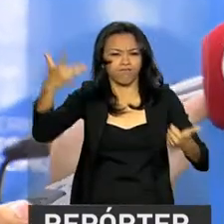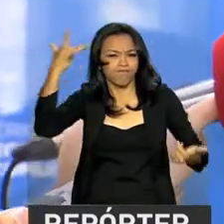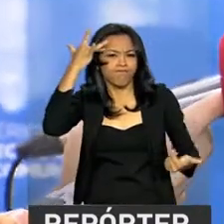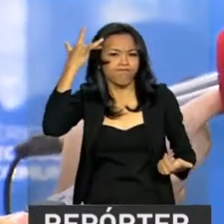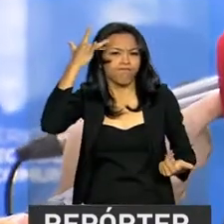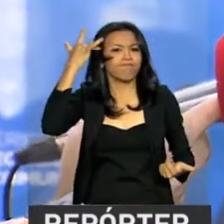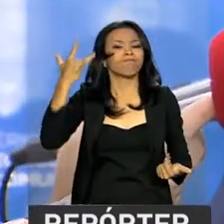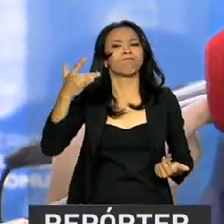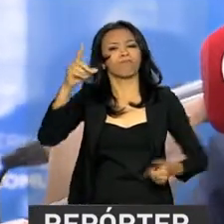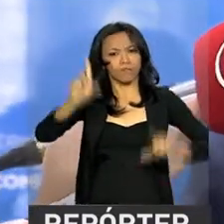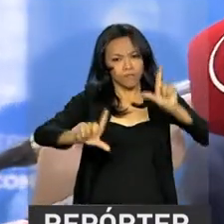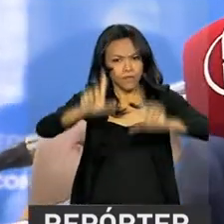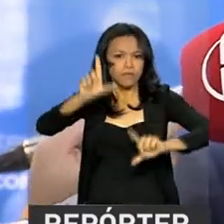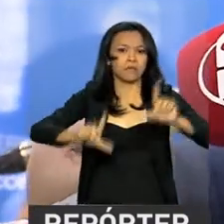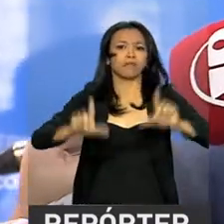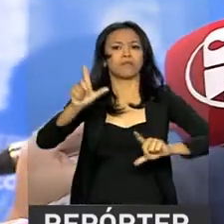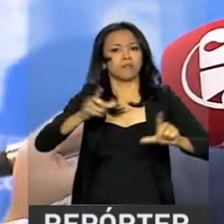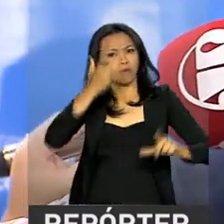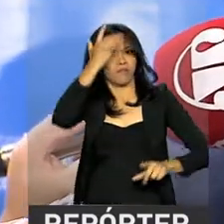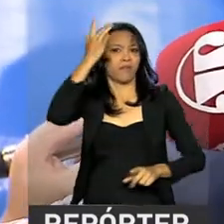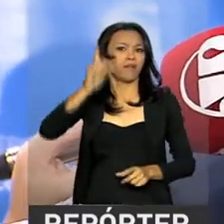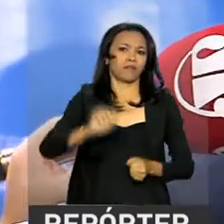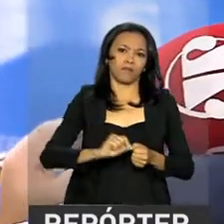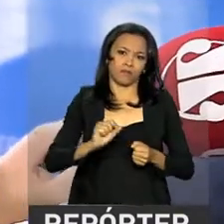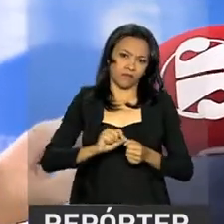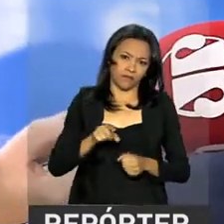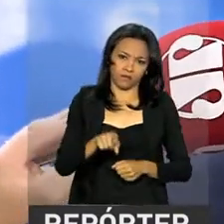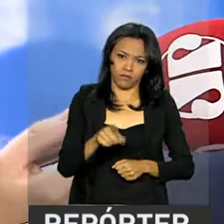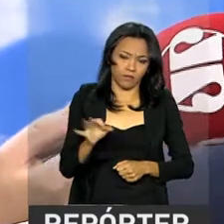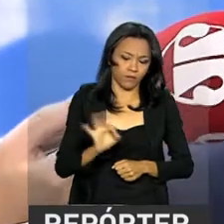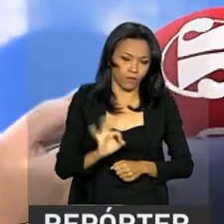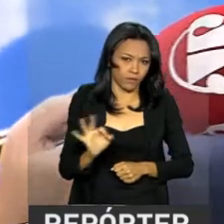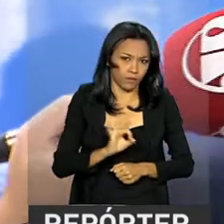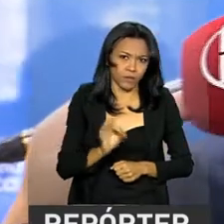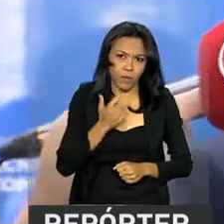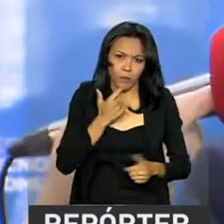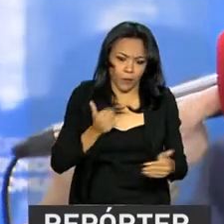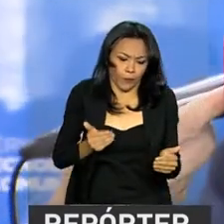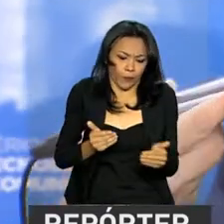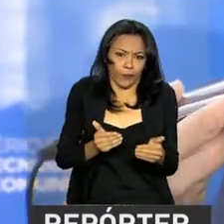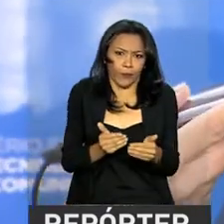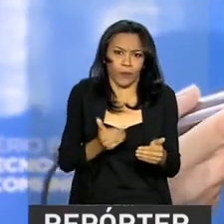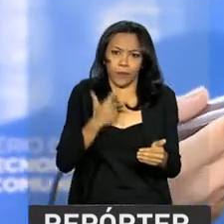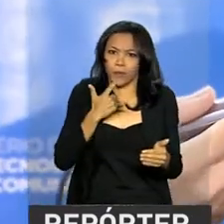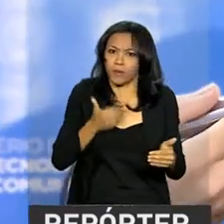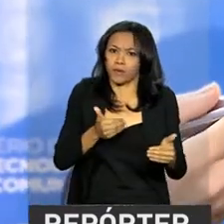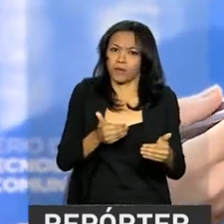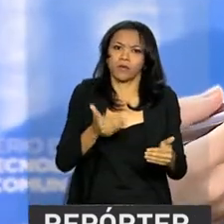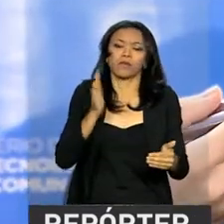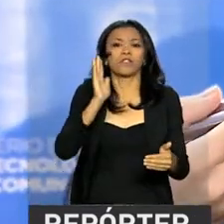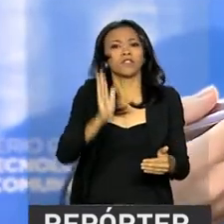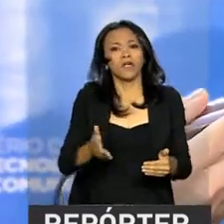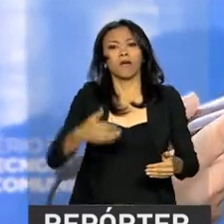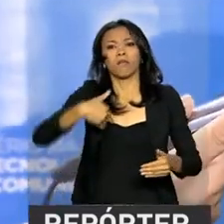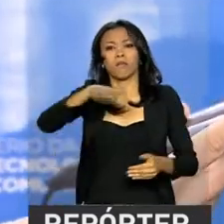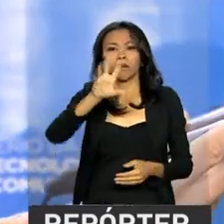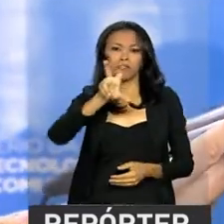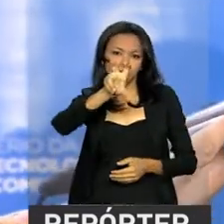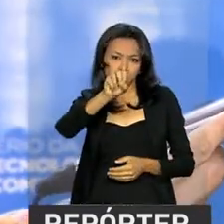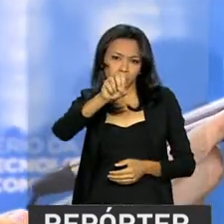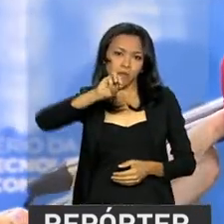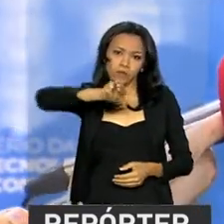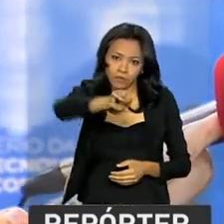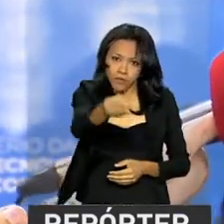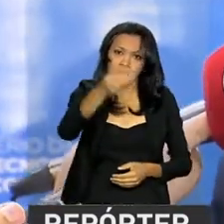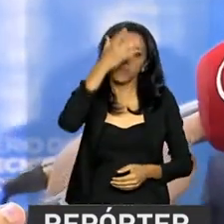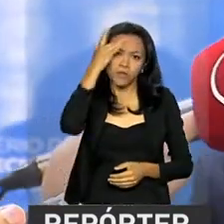transformação porque não é fácil nós já num curto espaço de tempo beneficiamos mais de 50 milhões de brasileiros